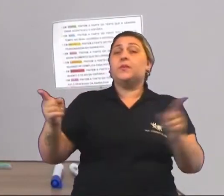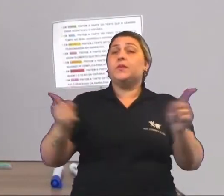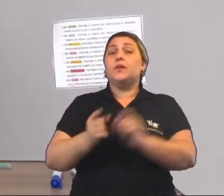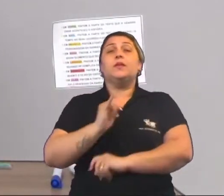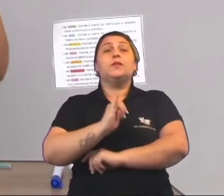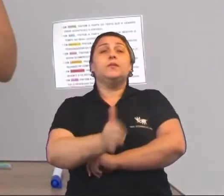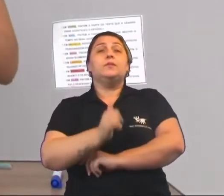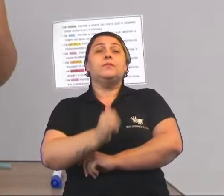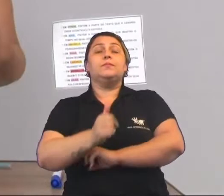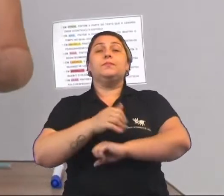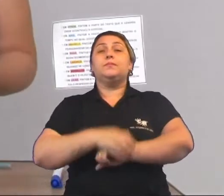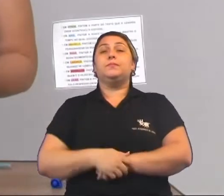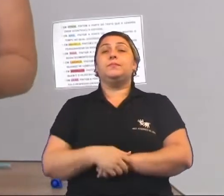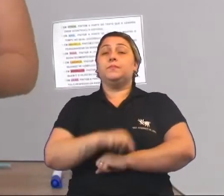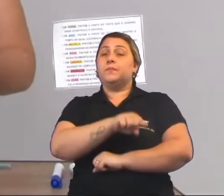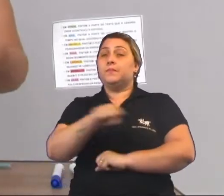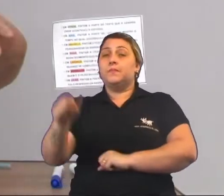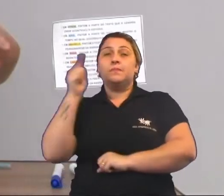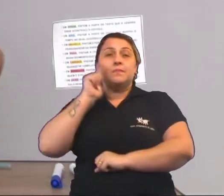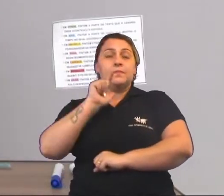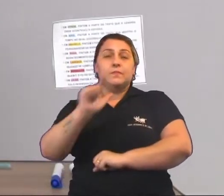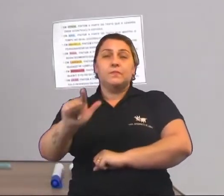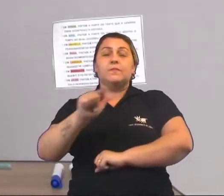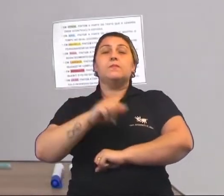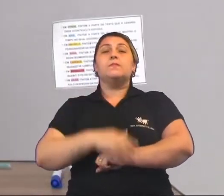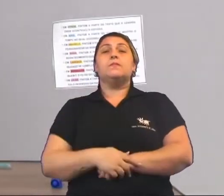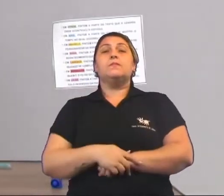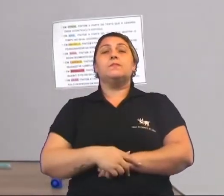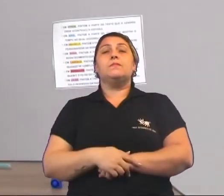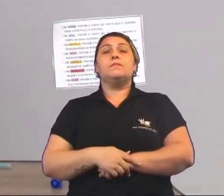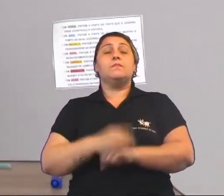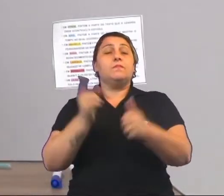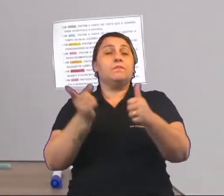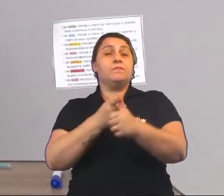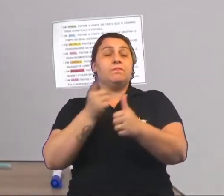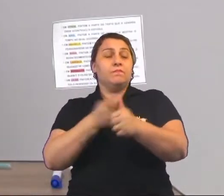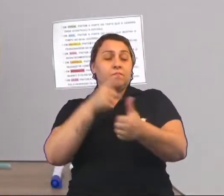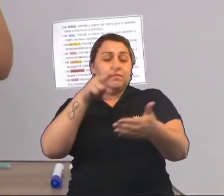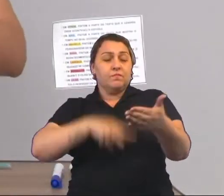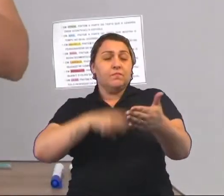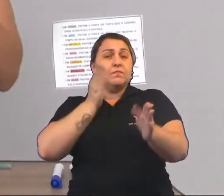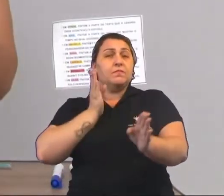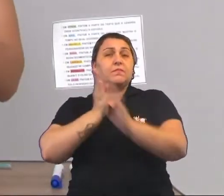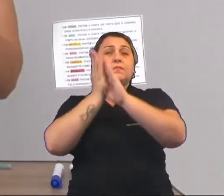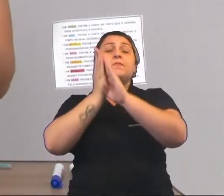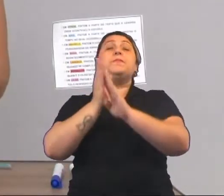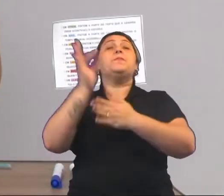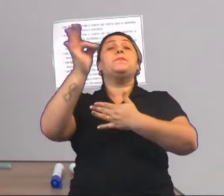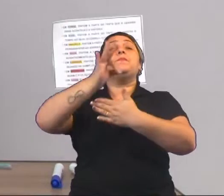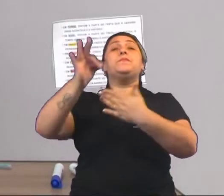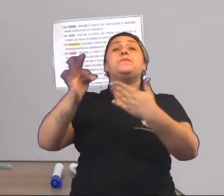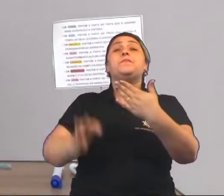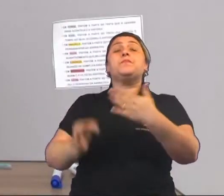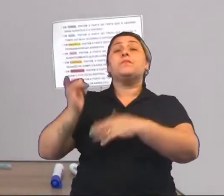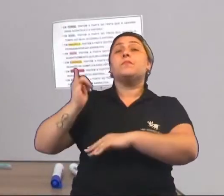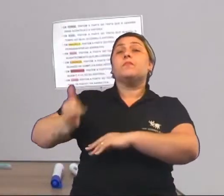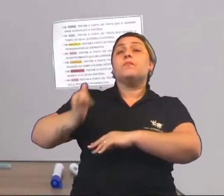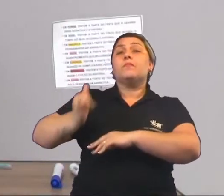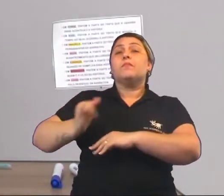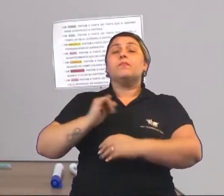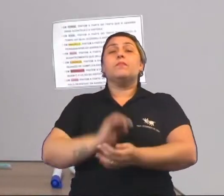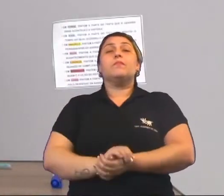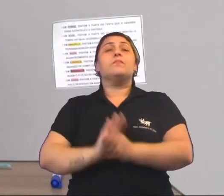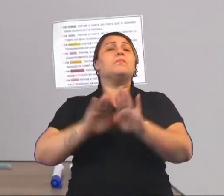uma fábula. E vocês conseguiram aqui, através dessa primeira leitura, identificar os elementos de uma narrativa?